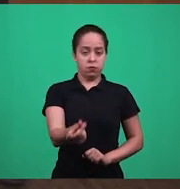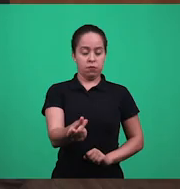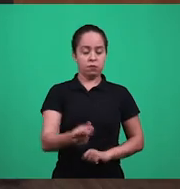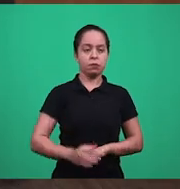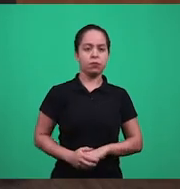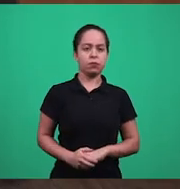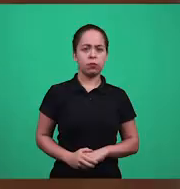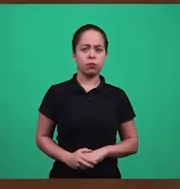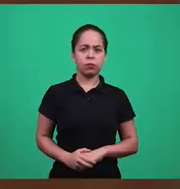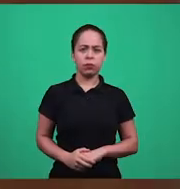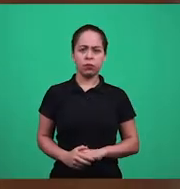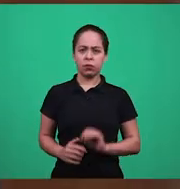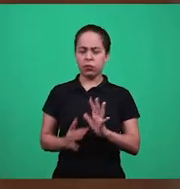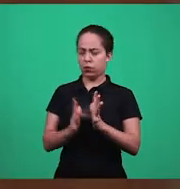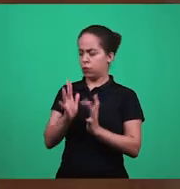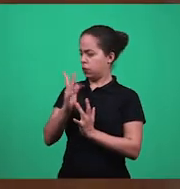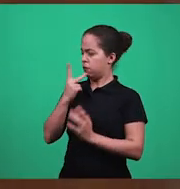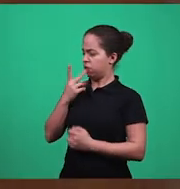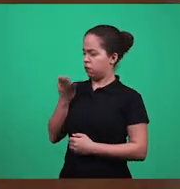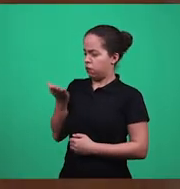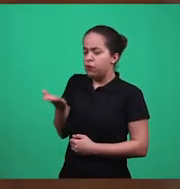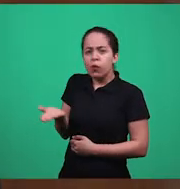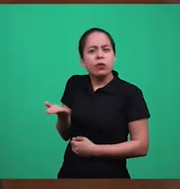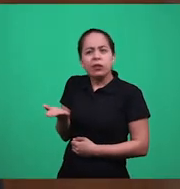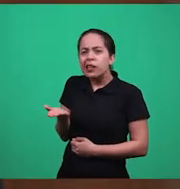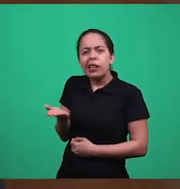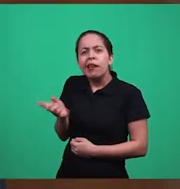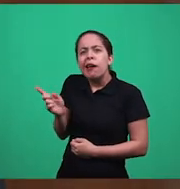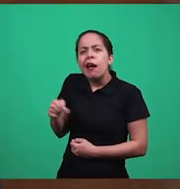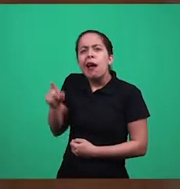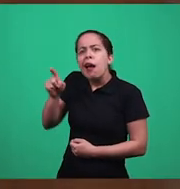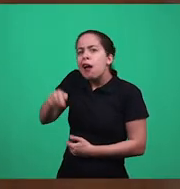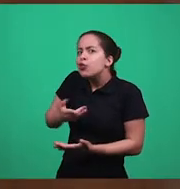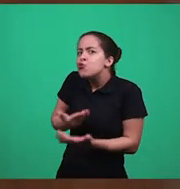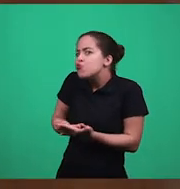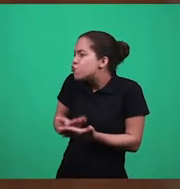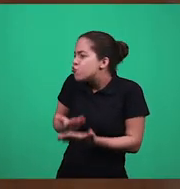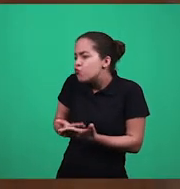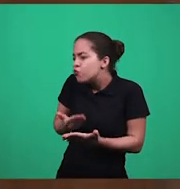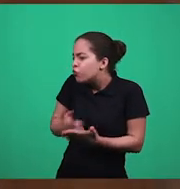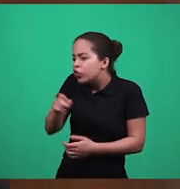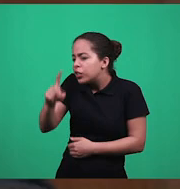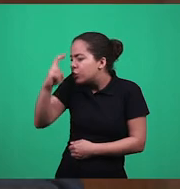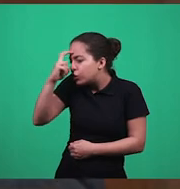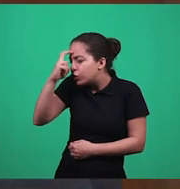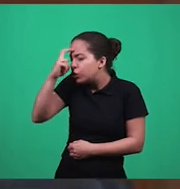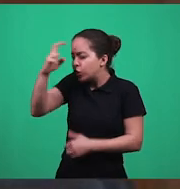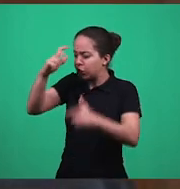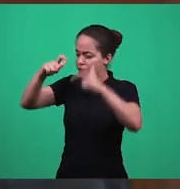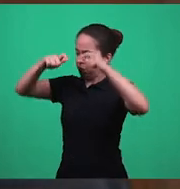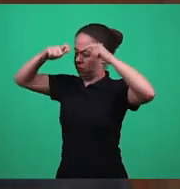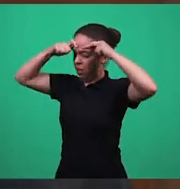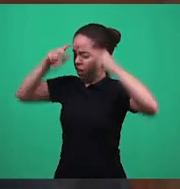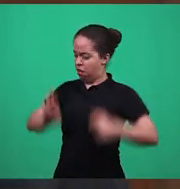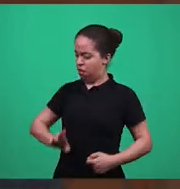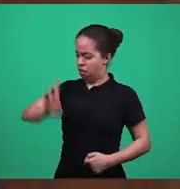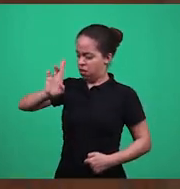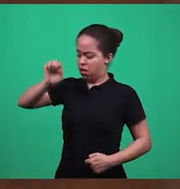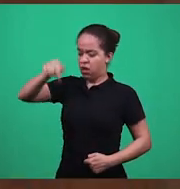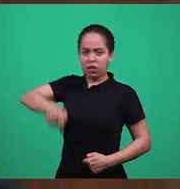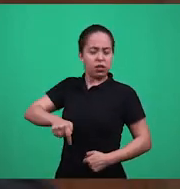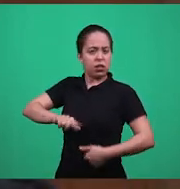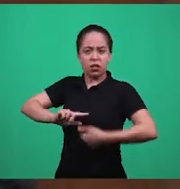ressaltou: tu és mestre de Israel e não sabes isso? Ou seja, tu